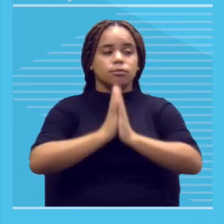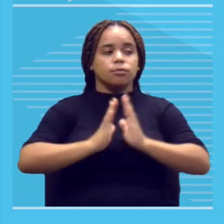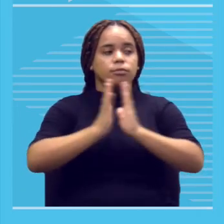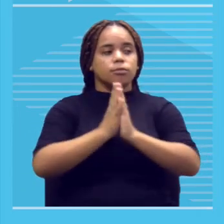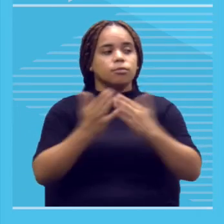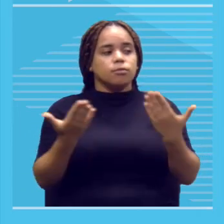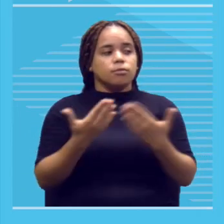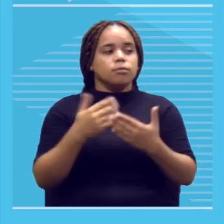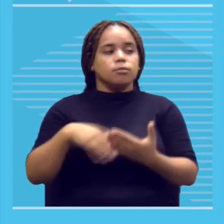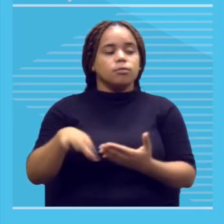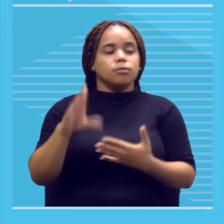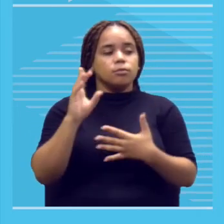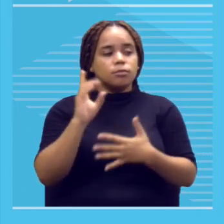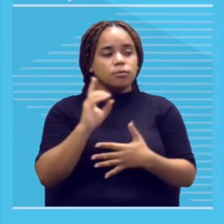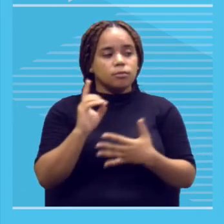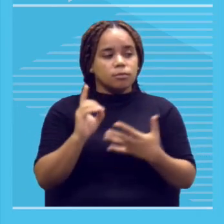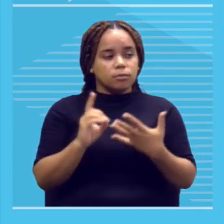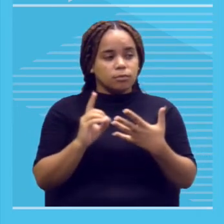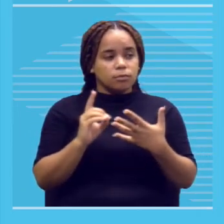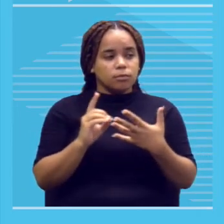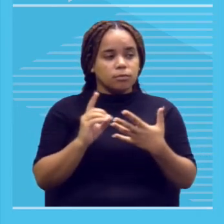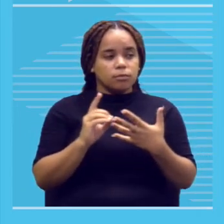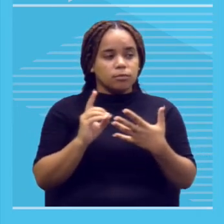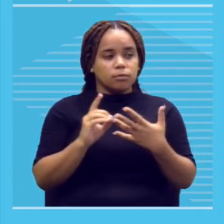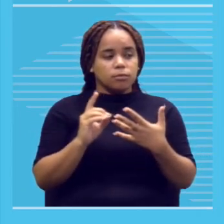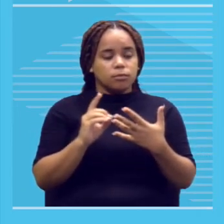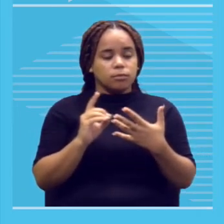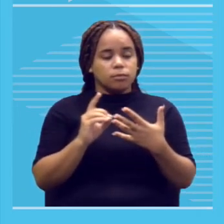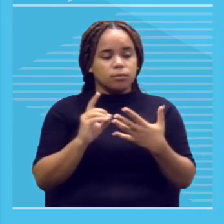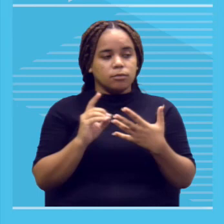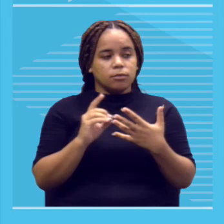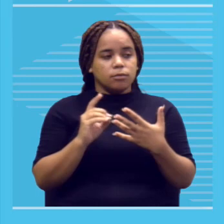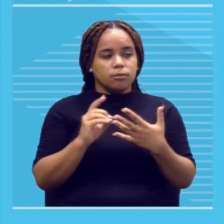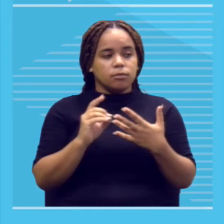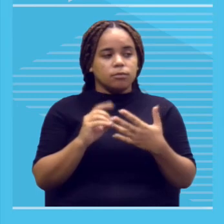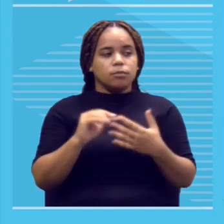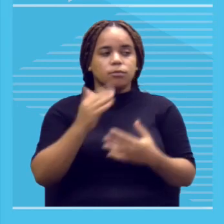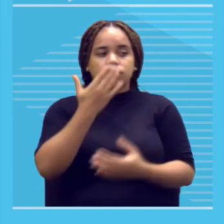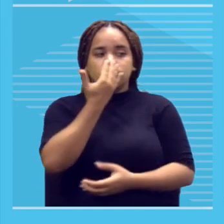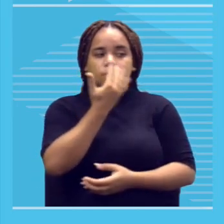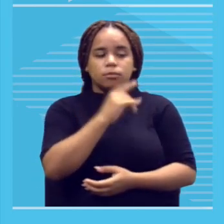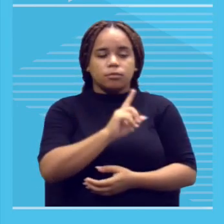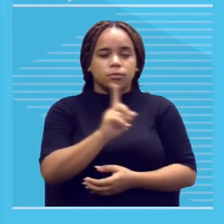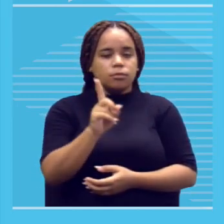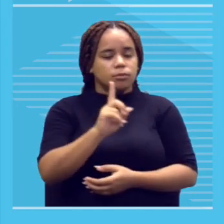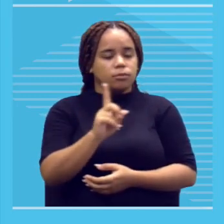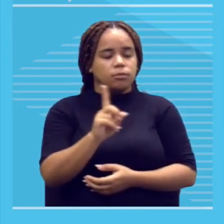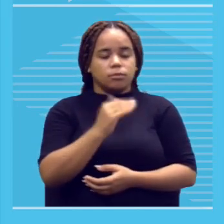a letra d o jejum o jejum é um pilar